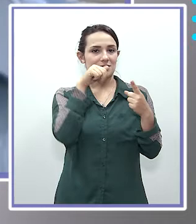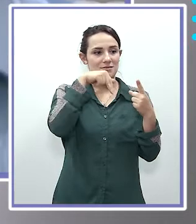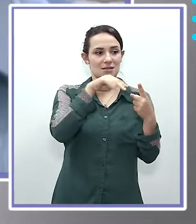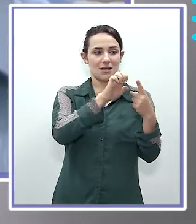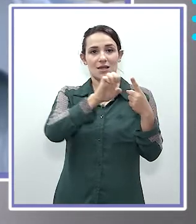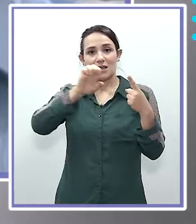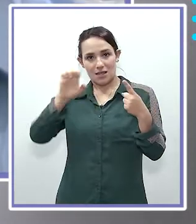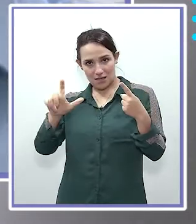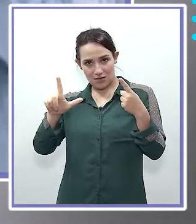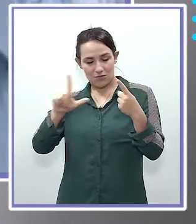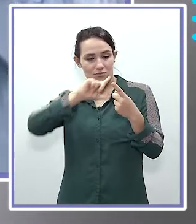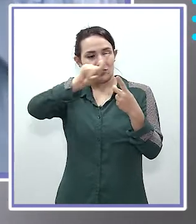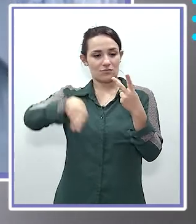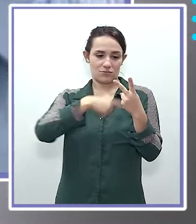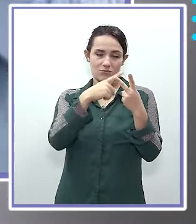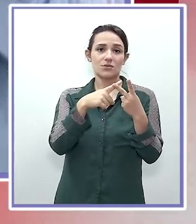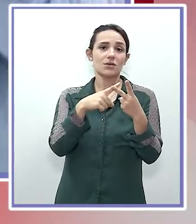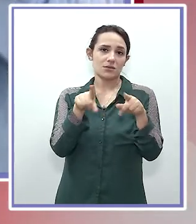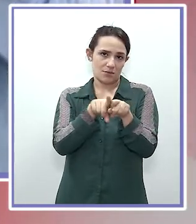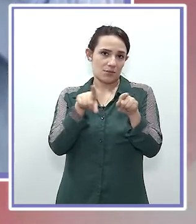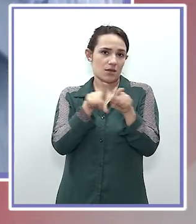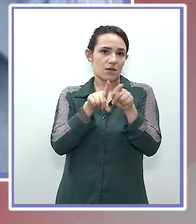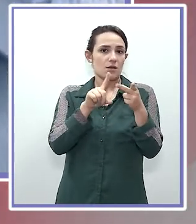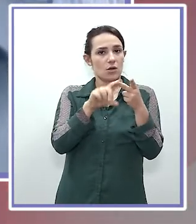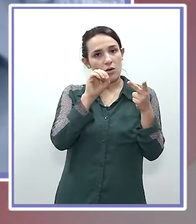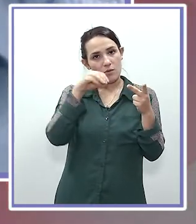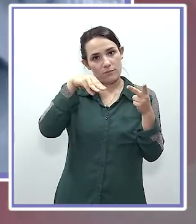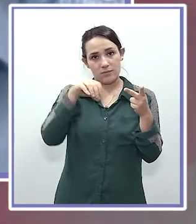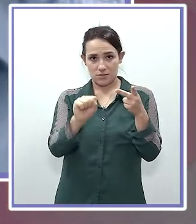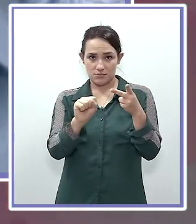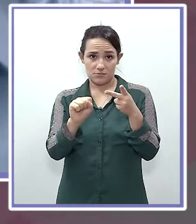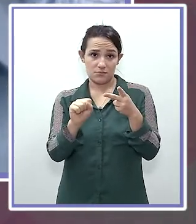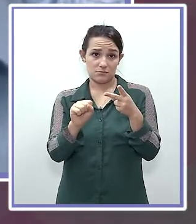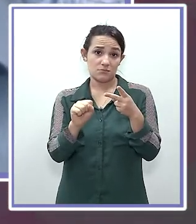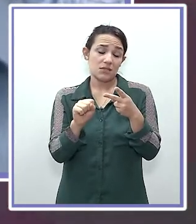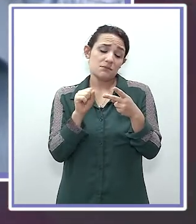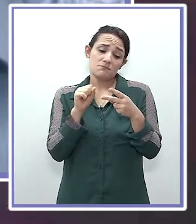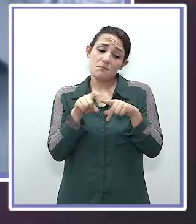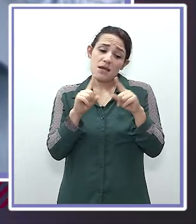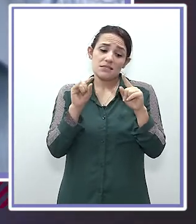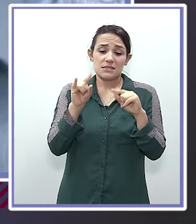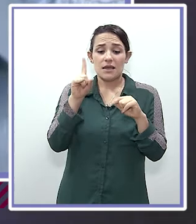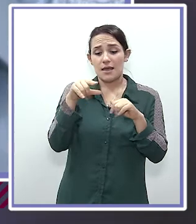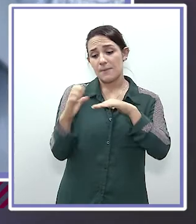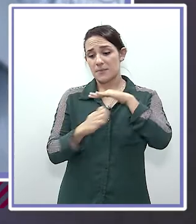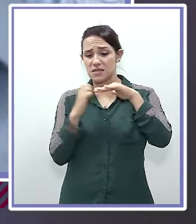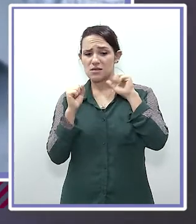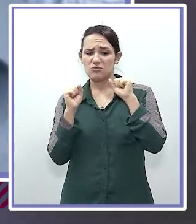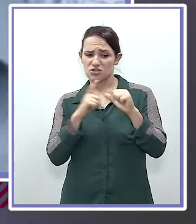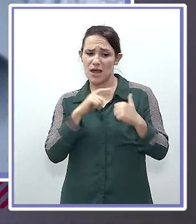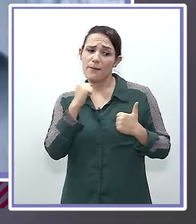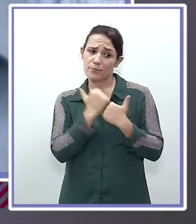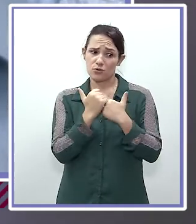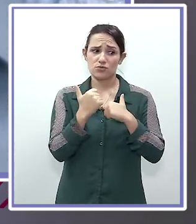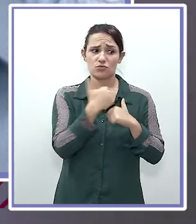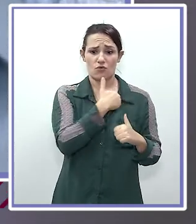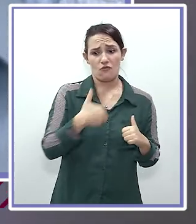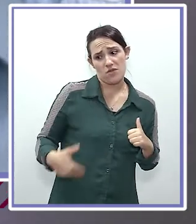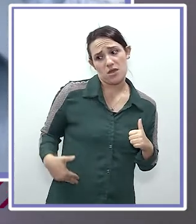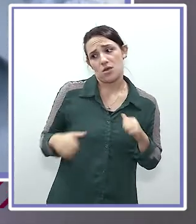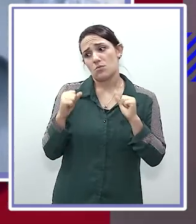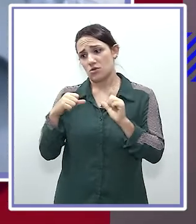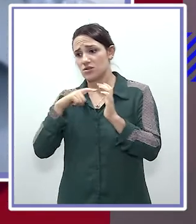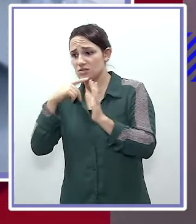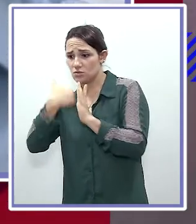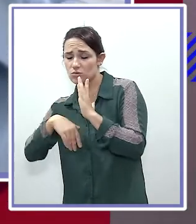enfim. Agora, é uma empresa. Então, qualquer empresa pode ter, sim, o subsídio do estado para vir para o estado e tal. Agora, o